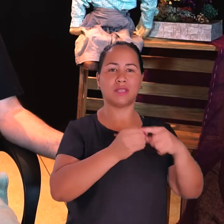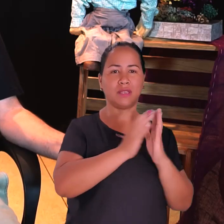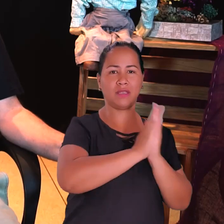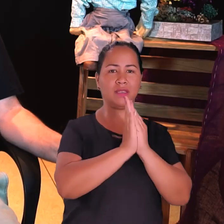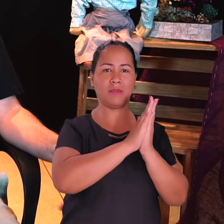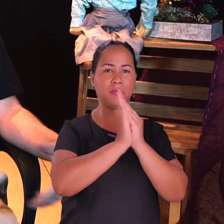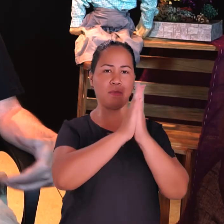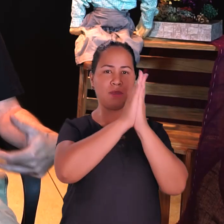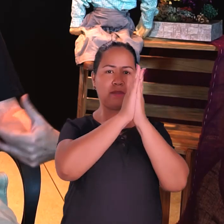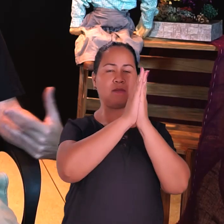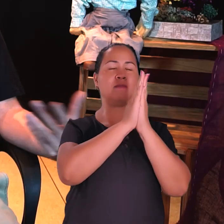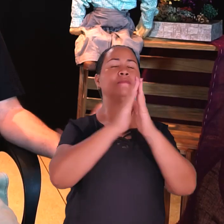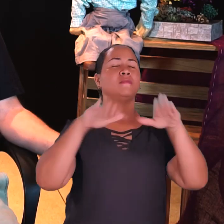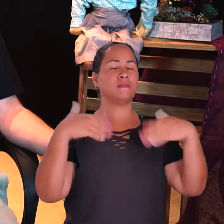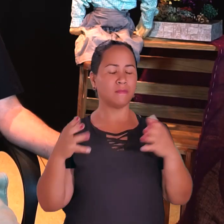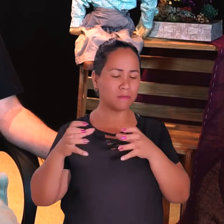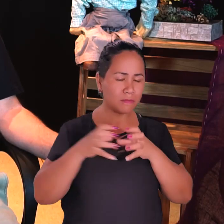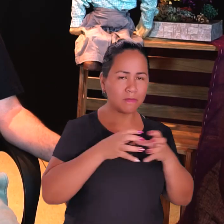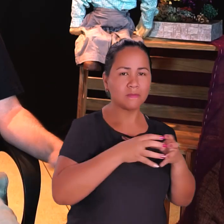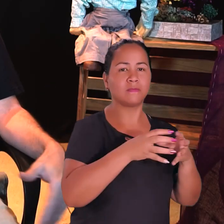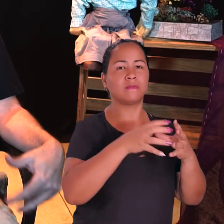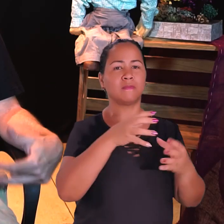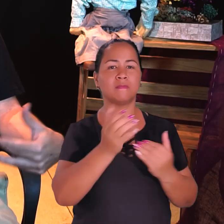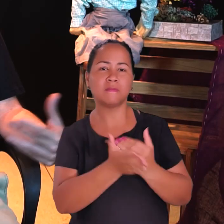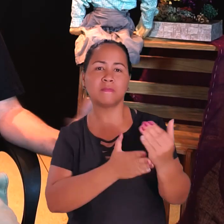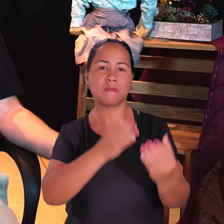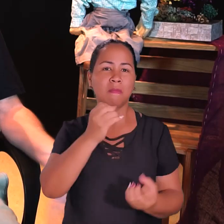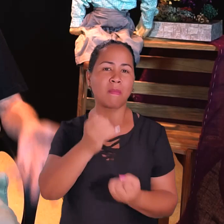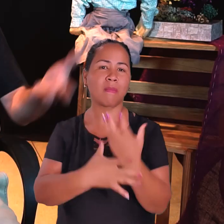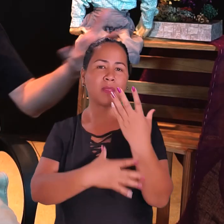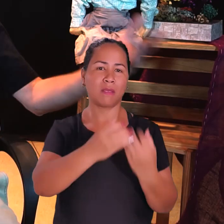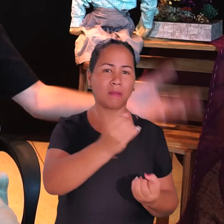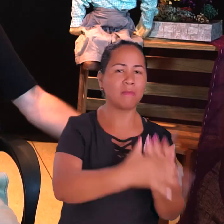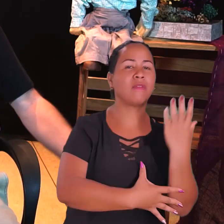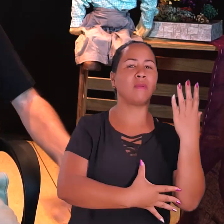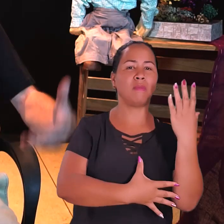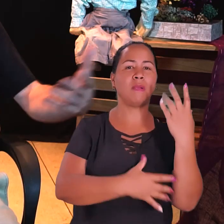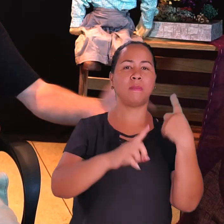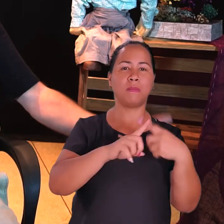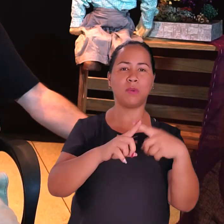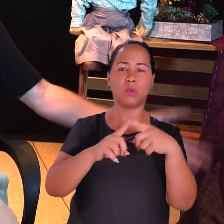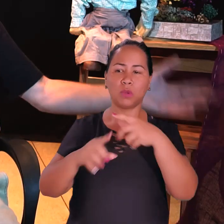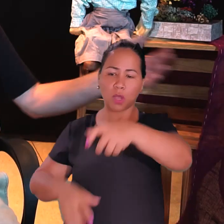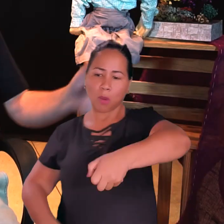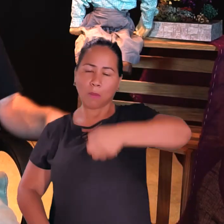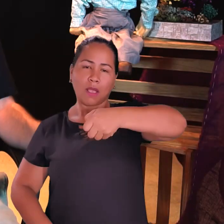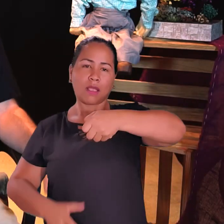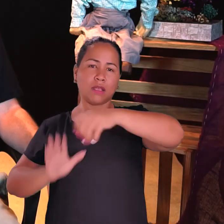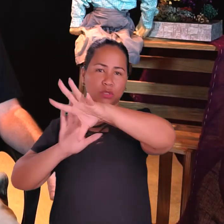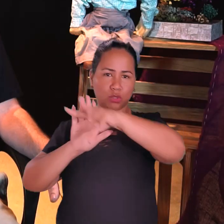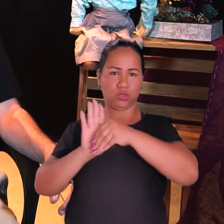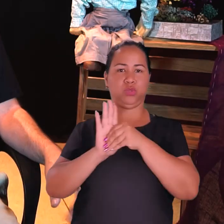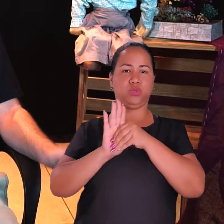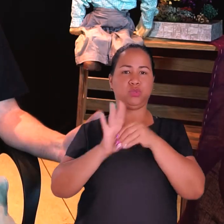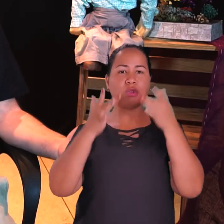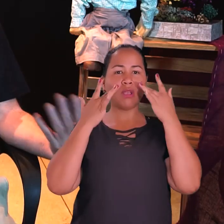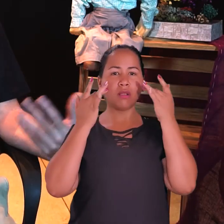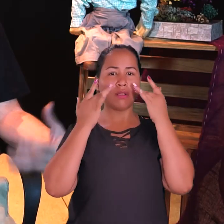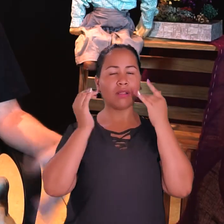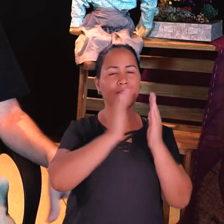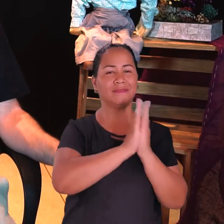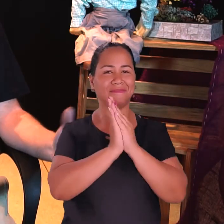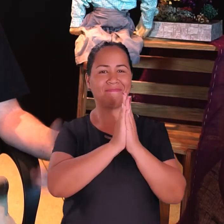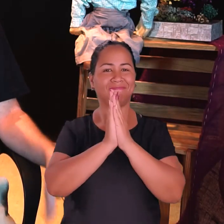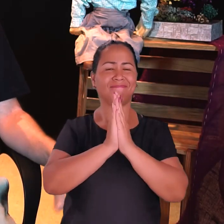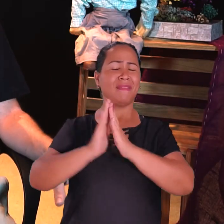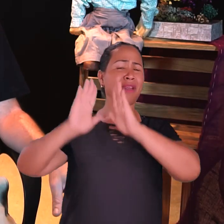Então, essas companhias começaram... foi dentro do Bagagem que conheceu o mundo do teatro de bonecos. Fiquei lá no